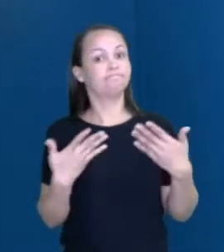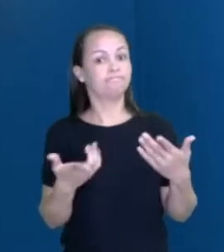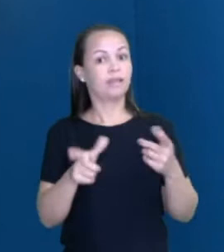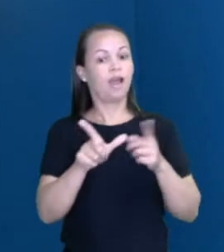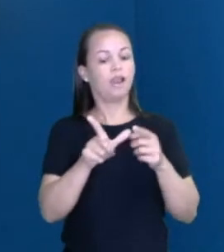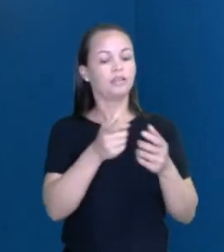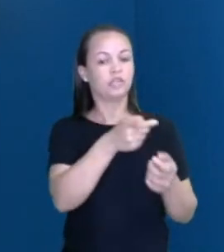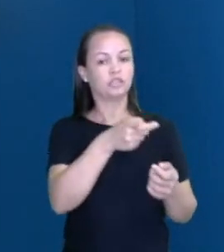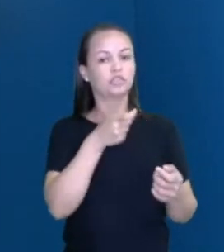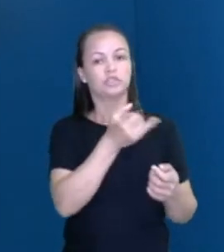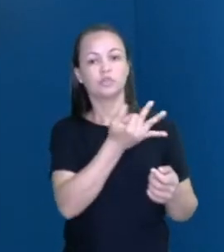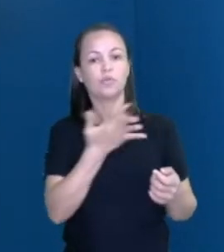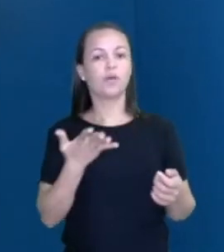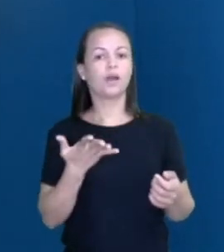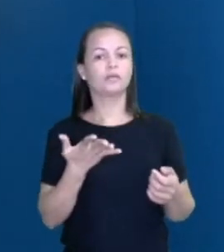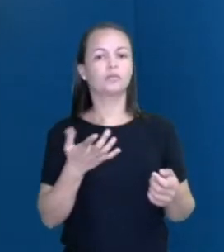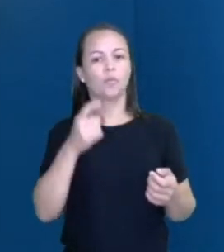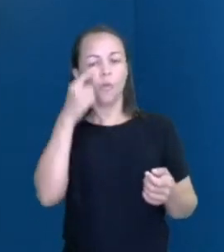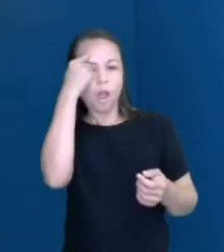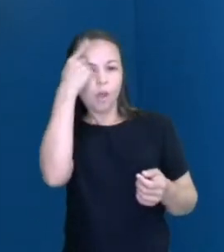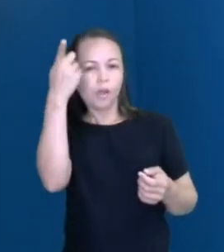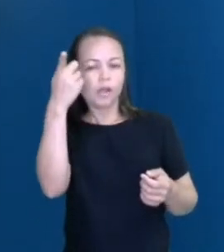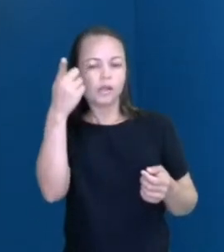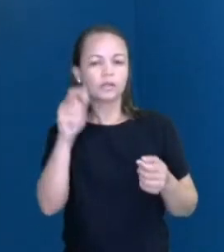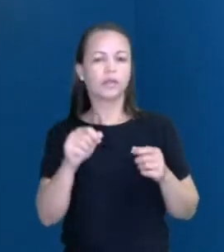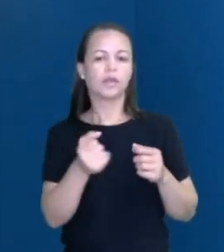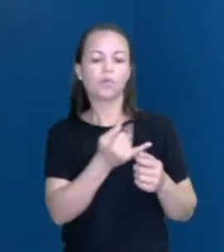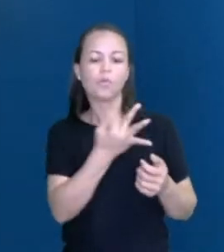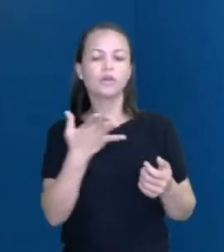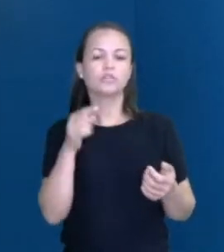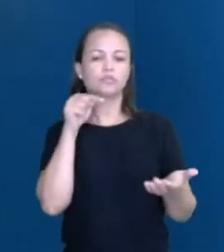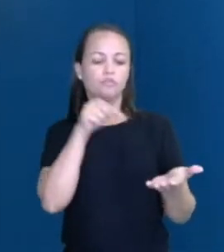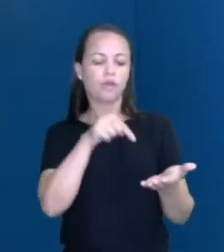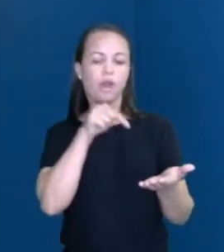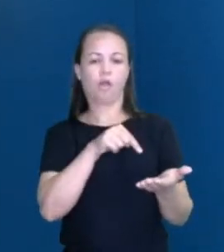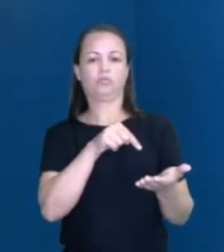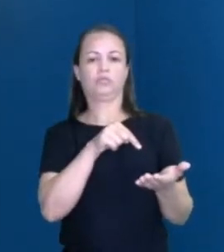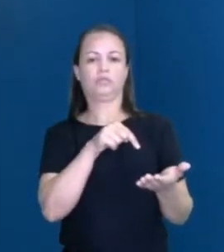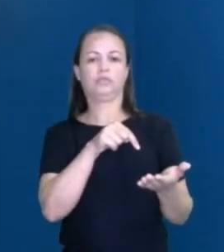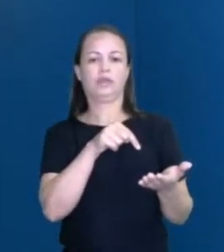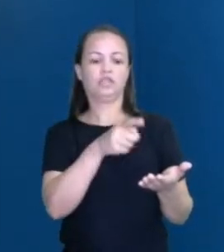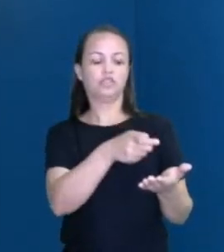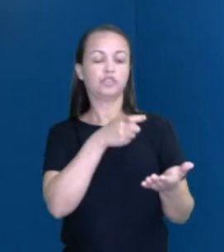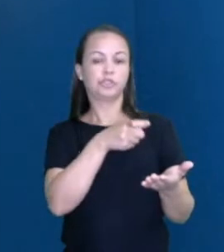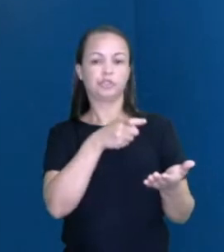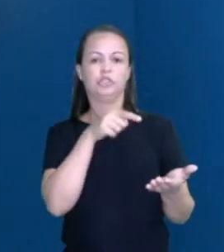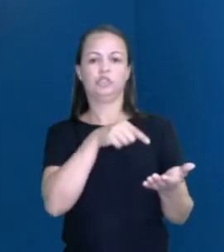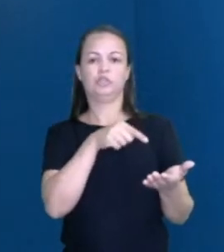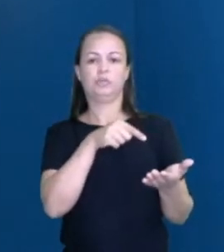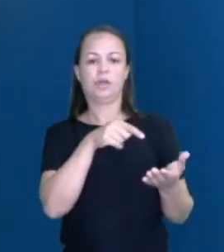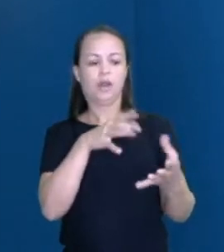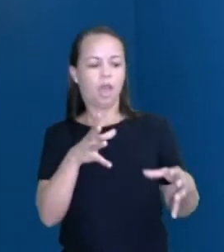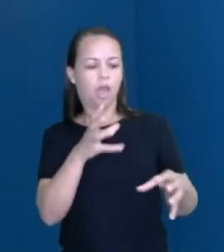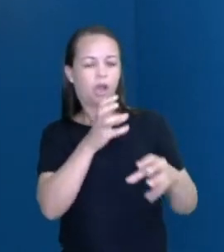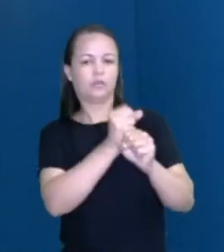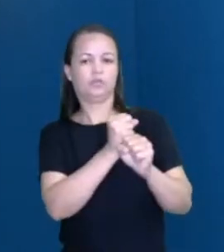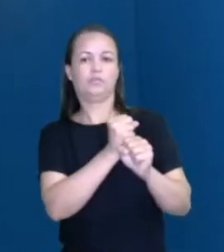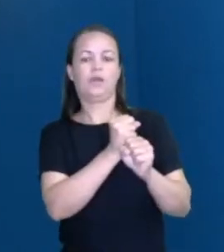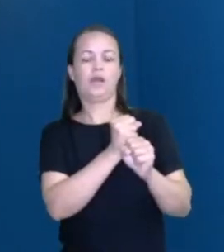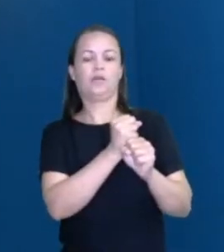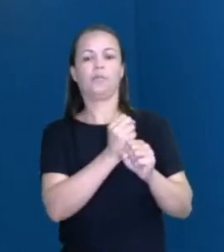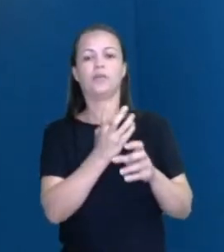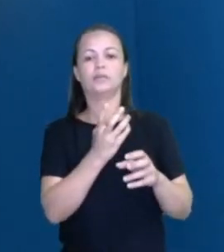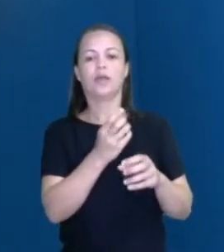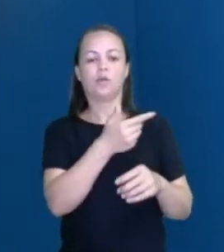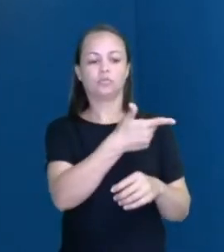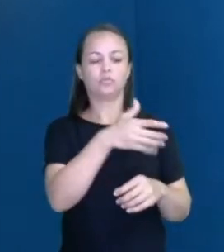Qual é a ideia? Quanto falta aqui no meu lado esquerdo para que complete os 200 gramas do